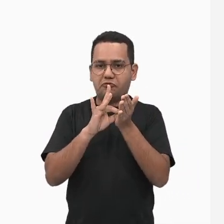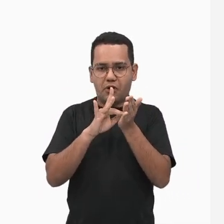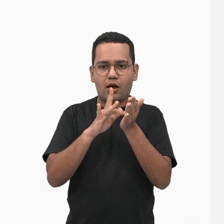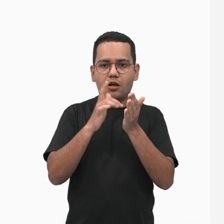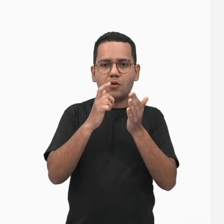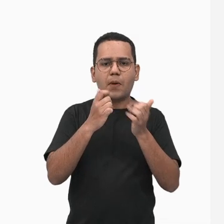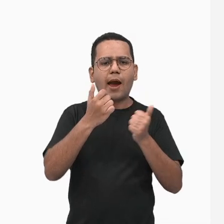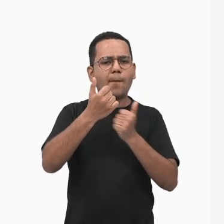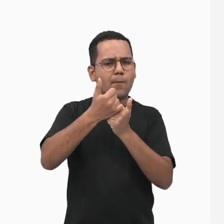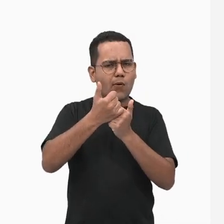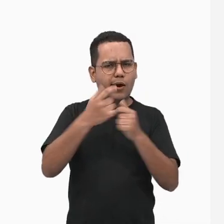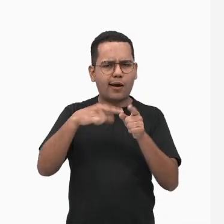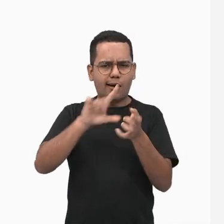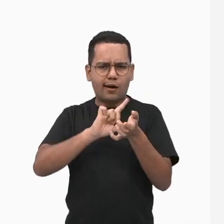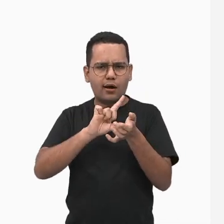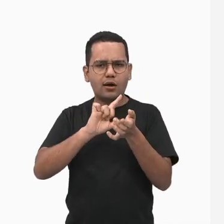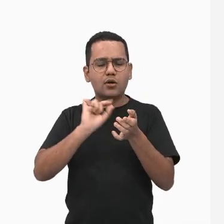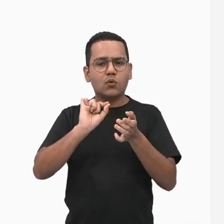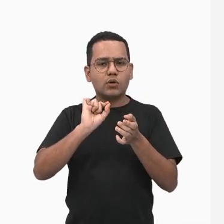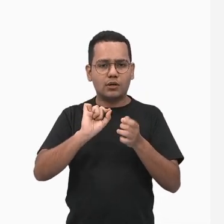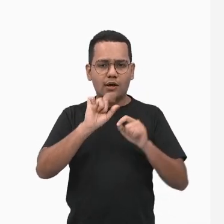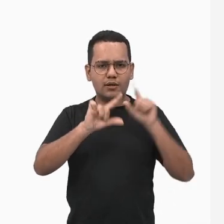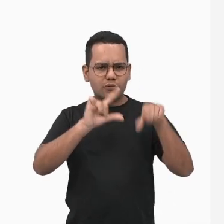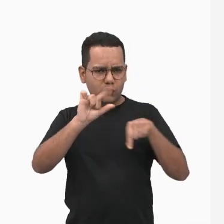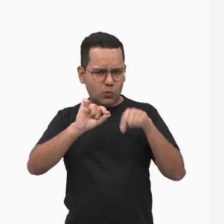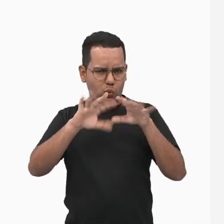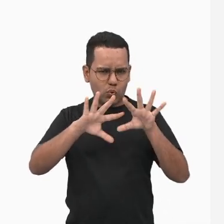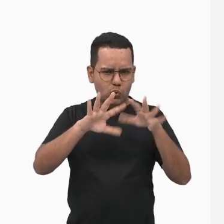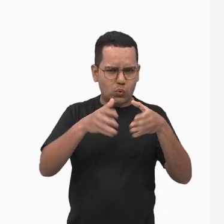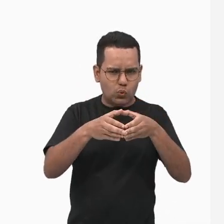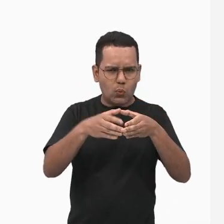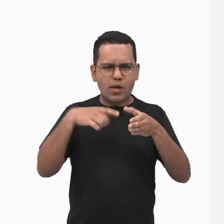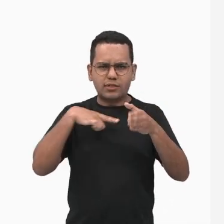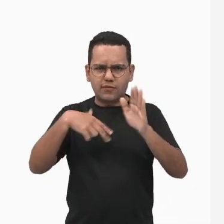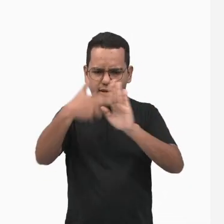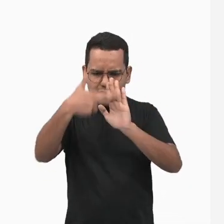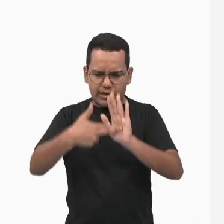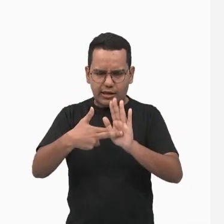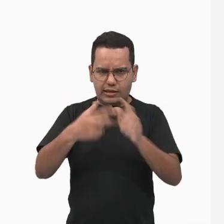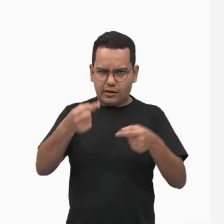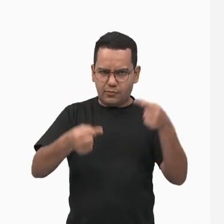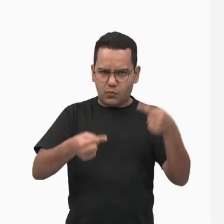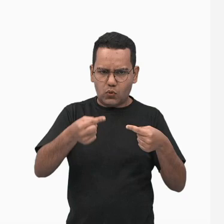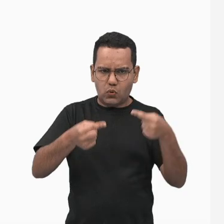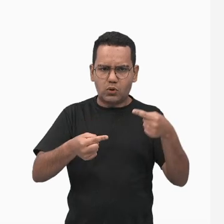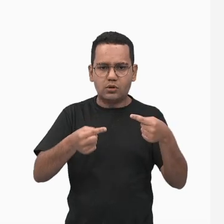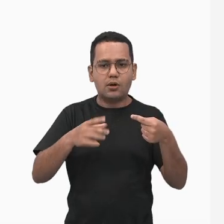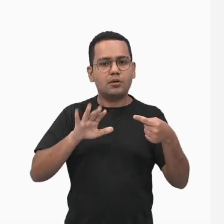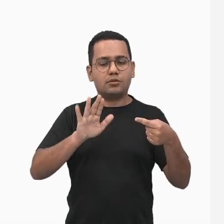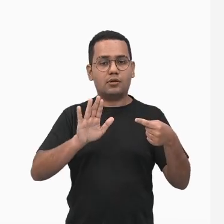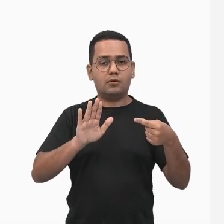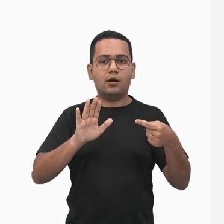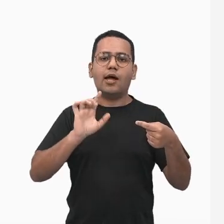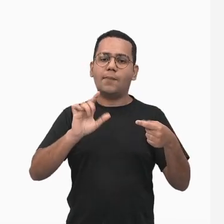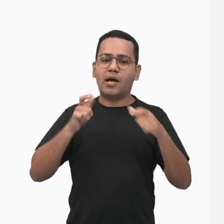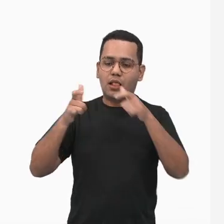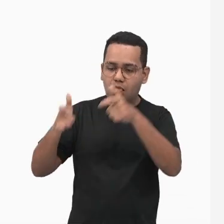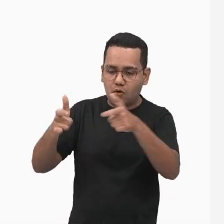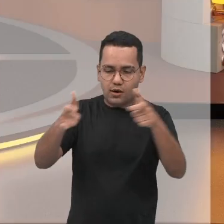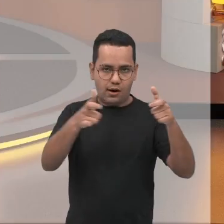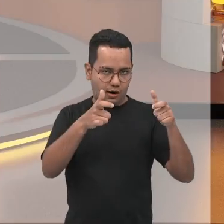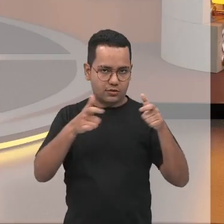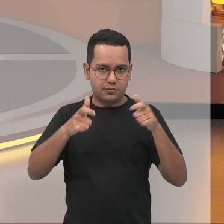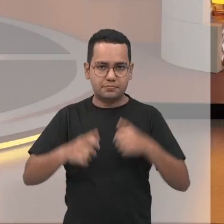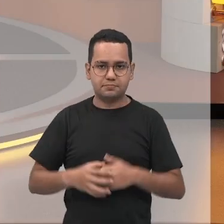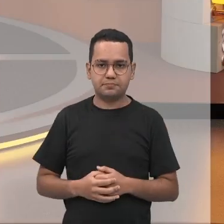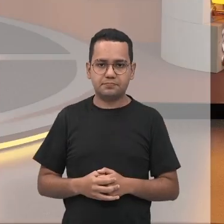a escolha de seus membros não segue mais os critérios políticos, mas os critérios geográficos e regionais. Vamos